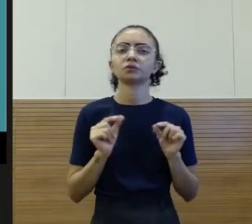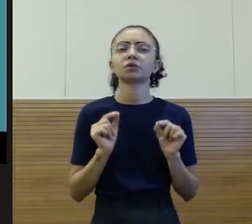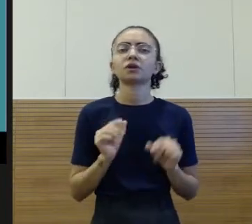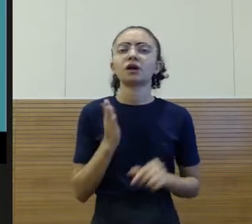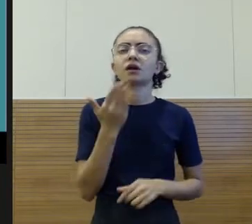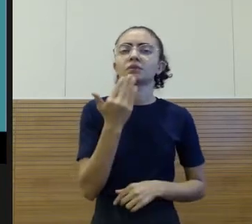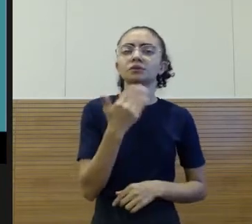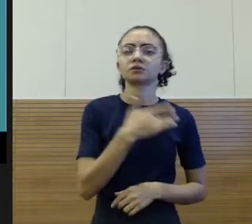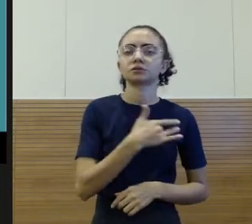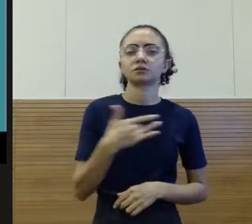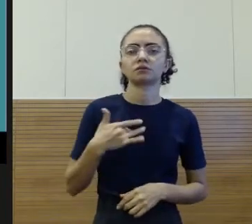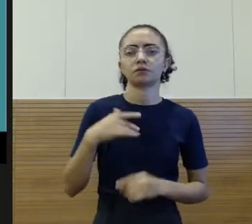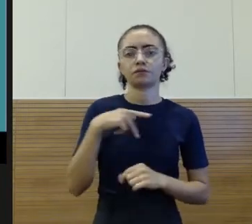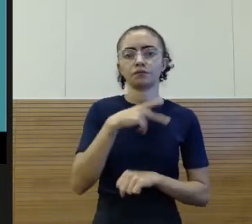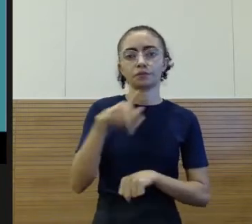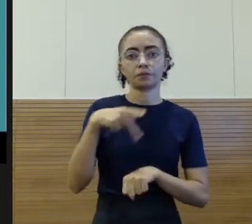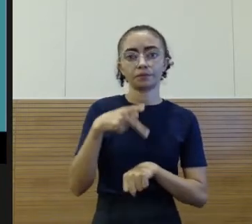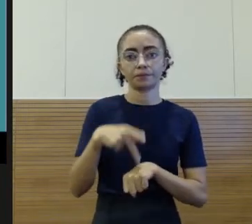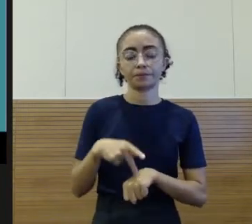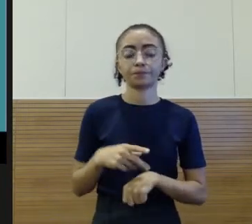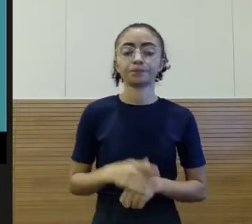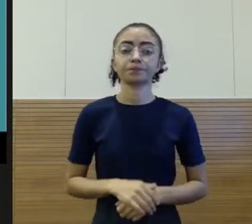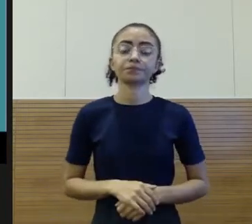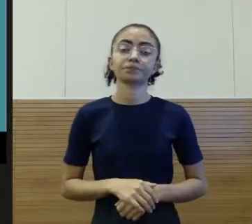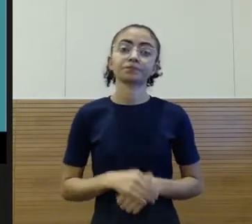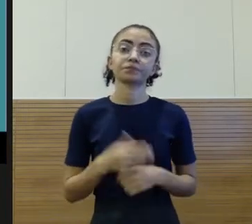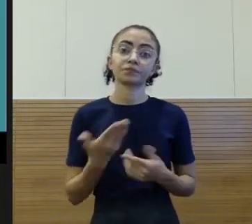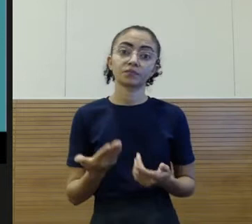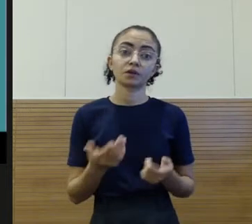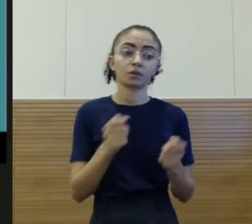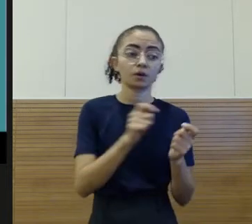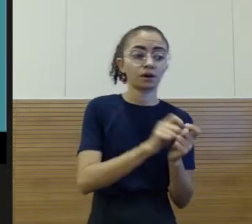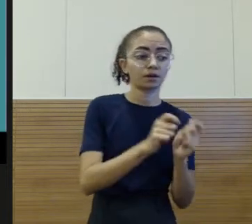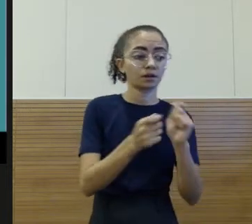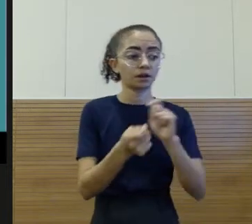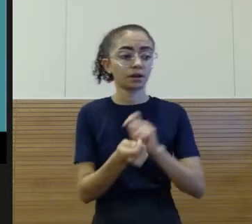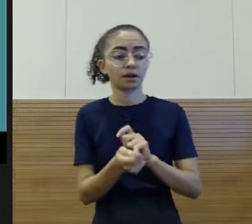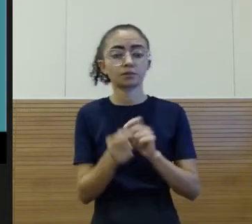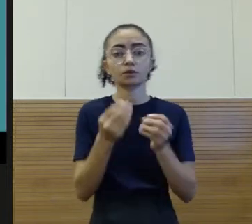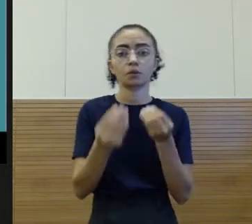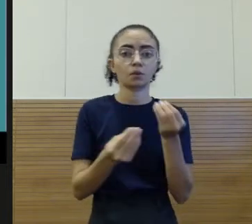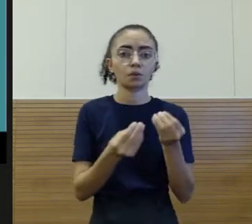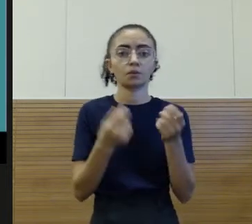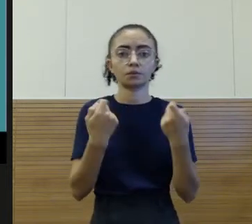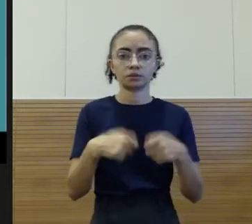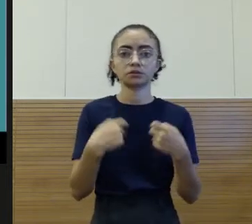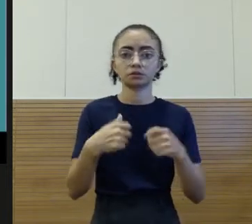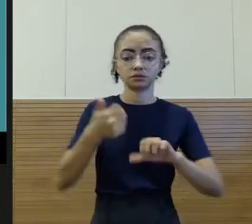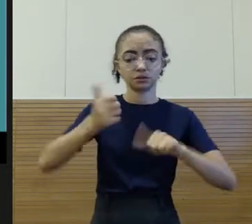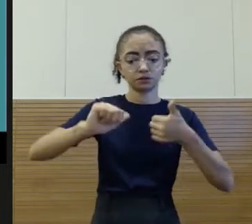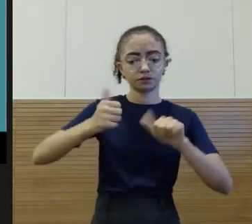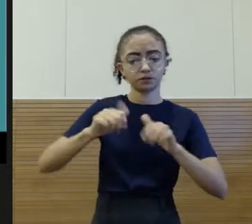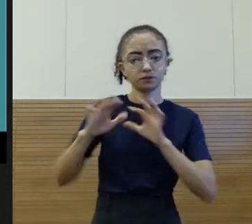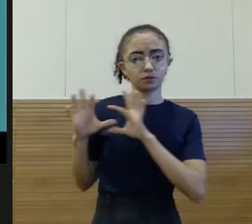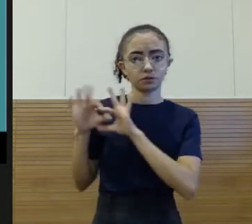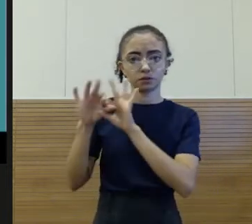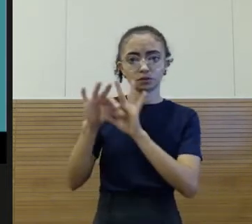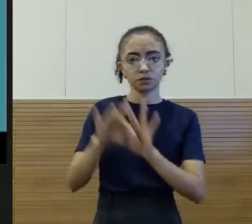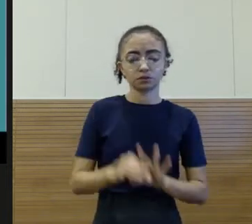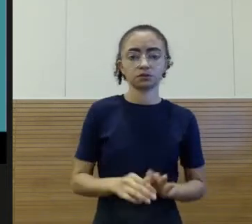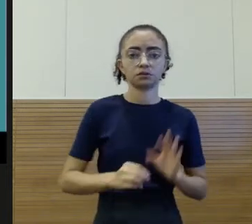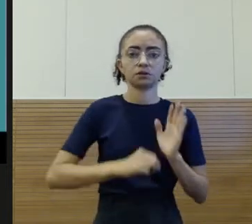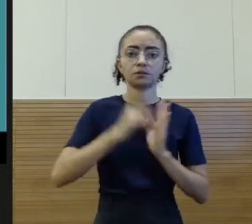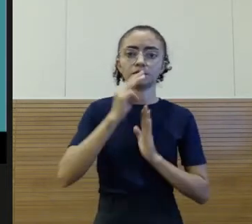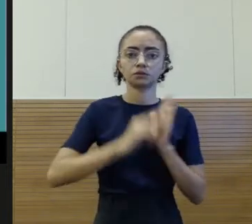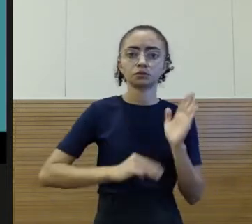país. Então, isso se adapta de acordo com uma análise do contexto. Na maioria dos casos, a metodologia, essa